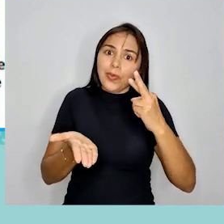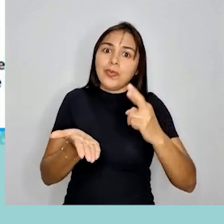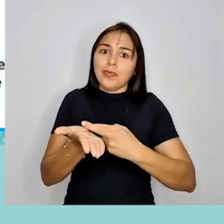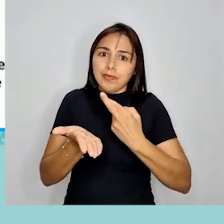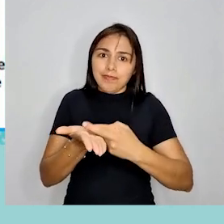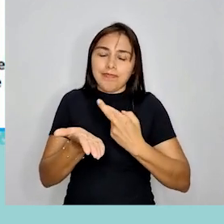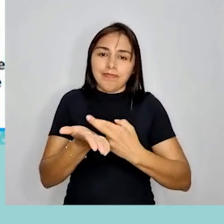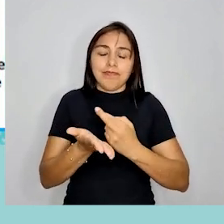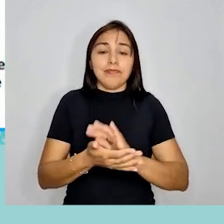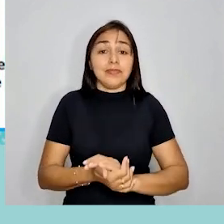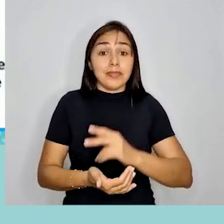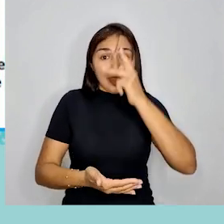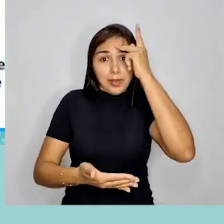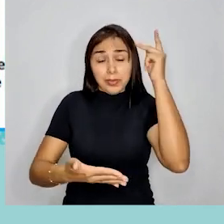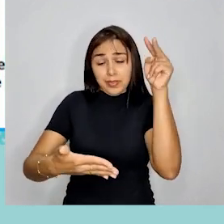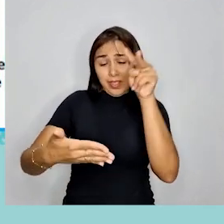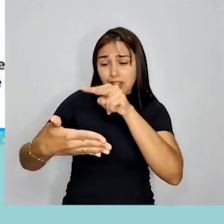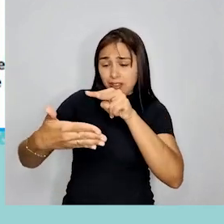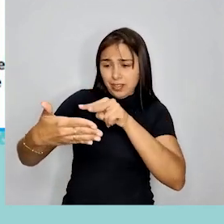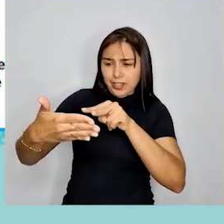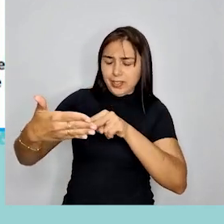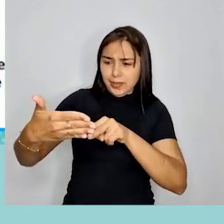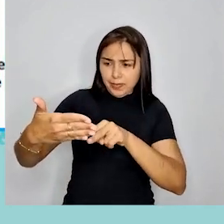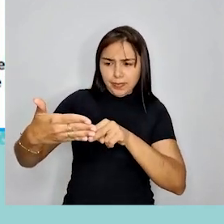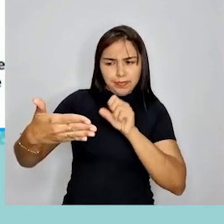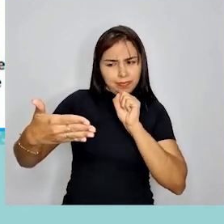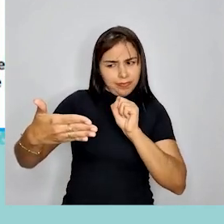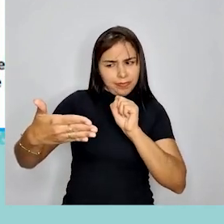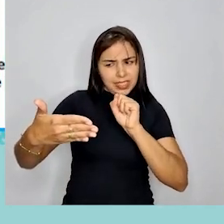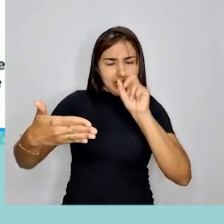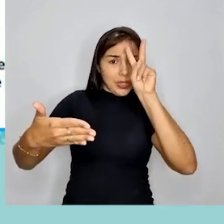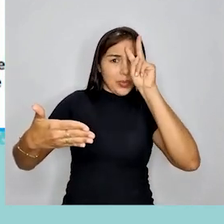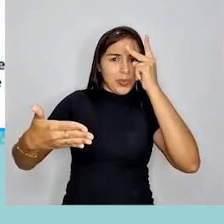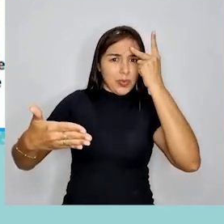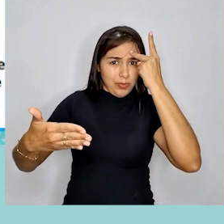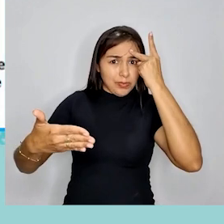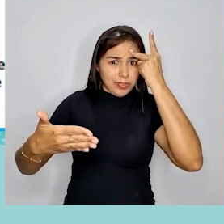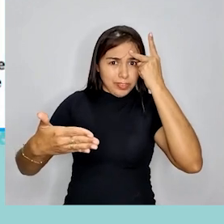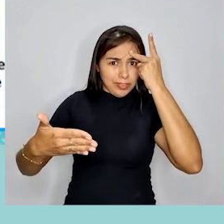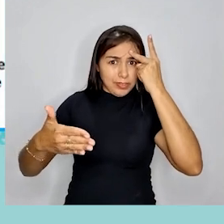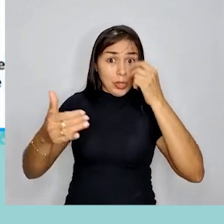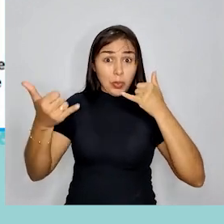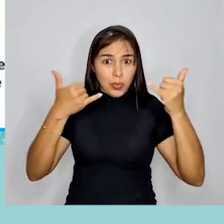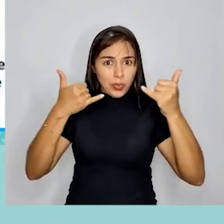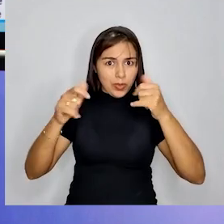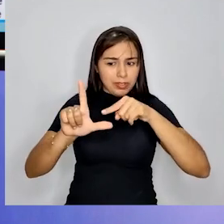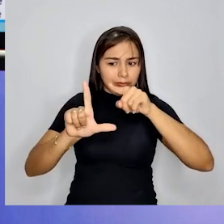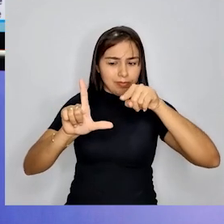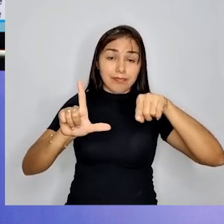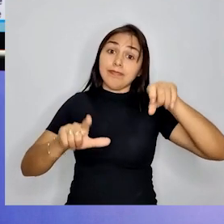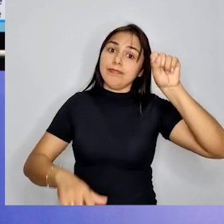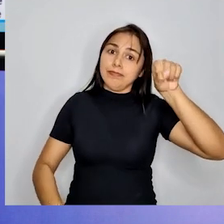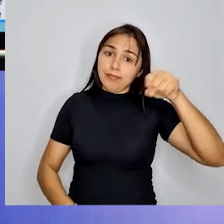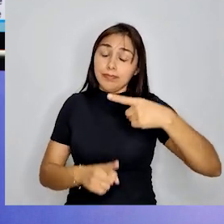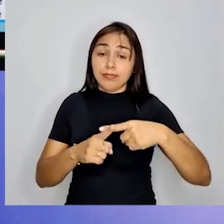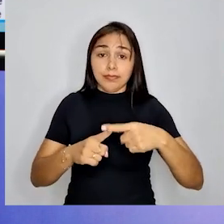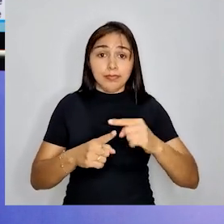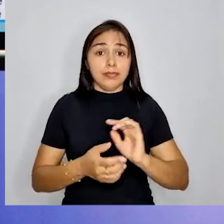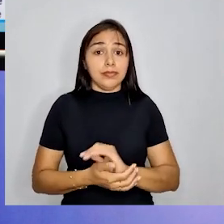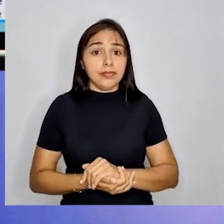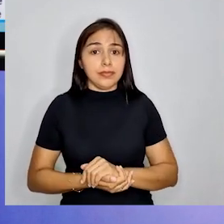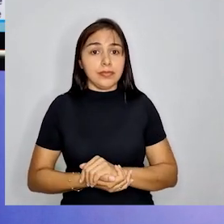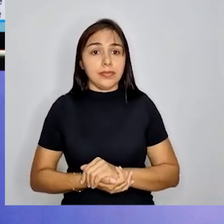um leitor poderia ser levado a se confundir com os dados apresentados no gráfico sim poderia sim